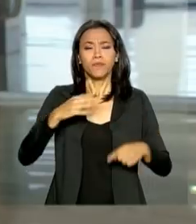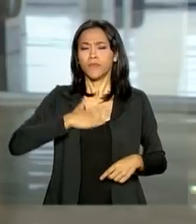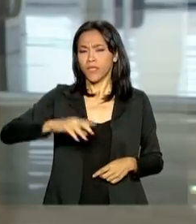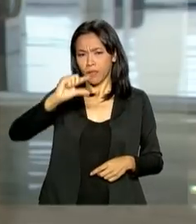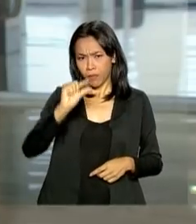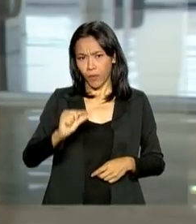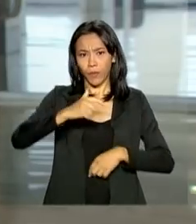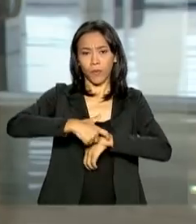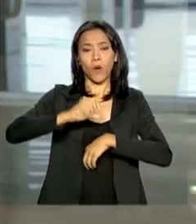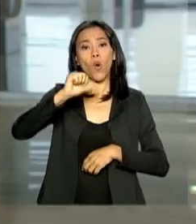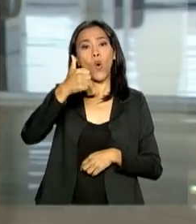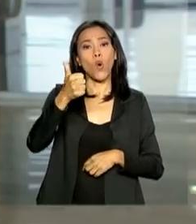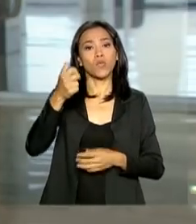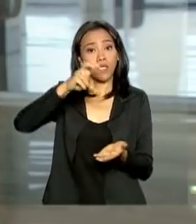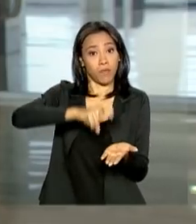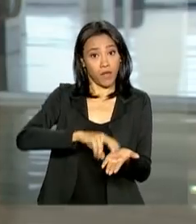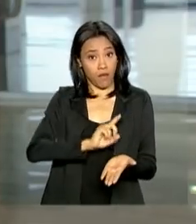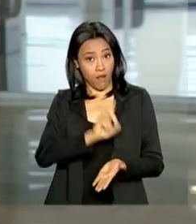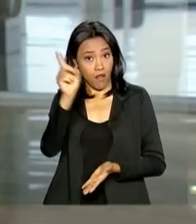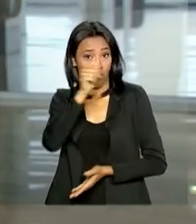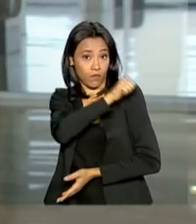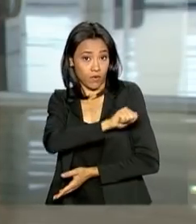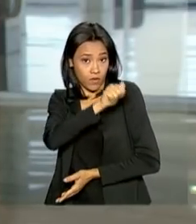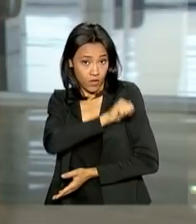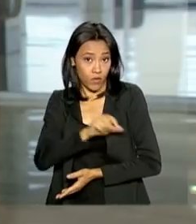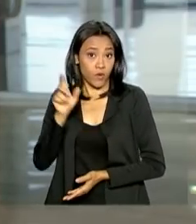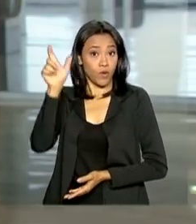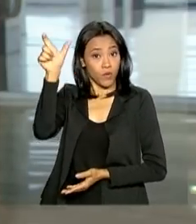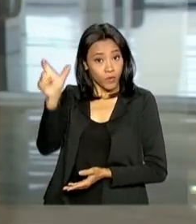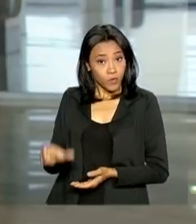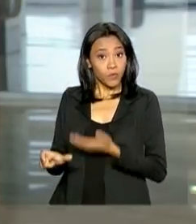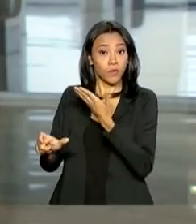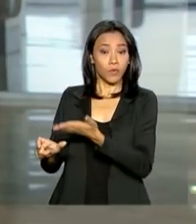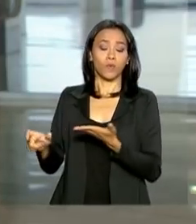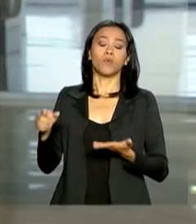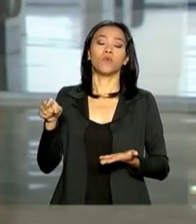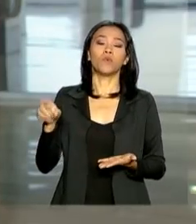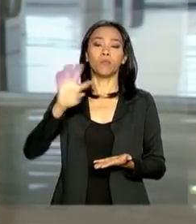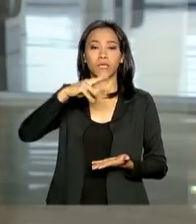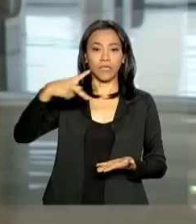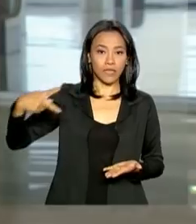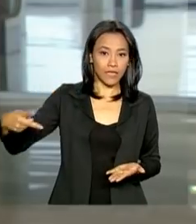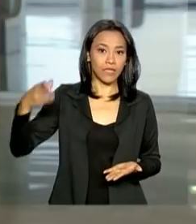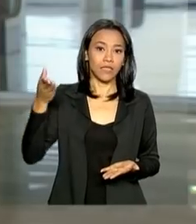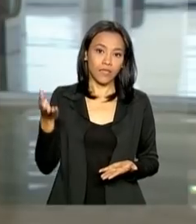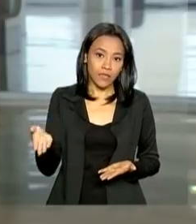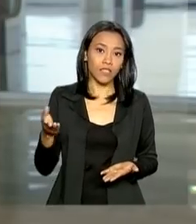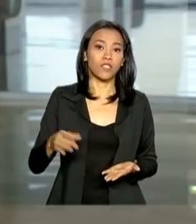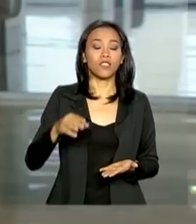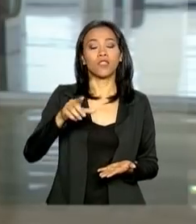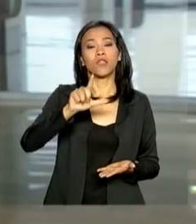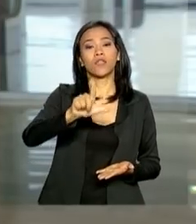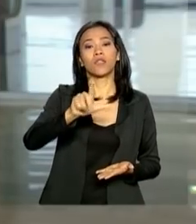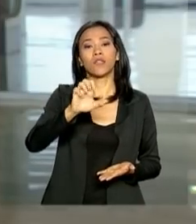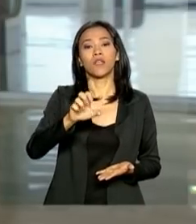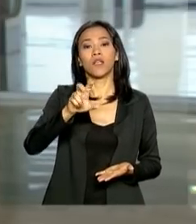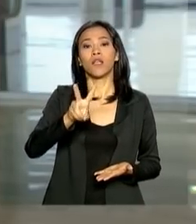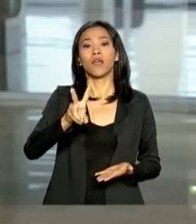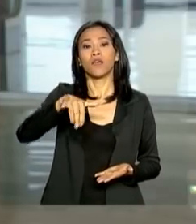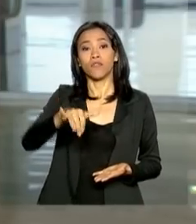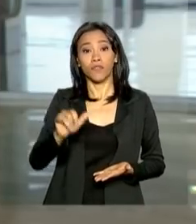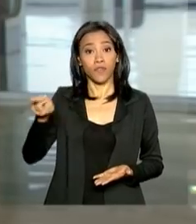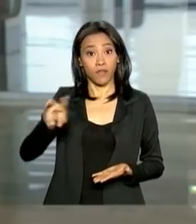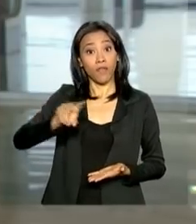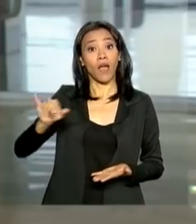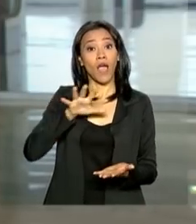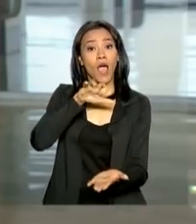da manhã, lá no Rio de Janeiro, Joaquim Levy assume a presidência do BNDES, o Banco Nacional de Desenvolvimento